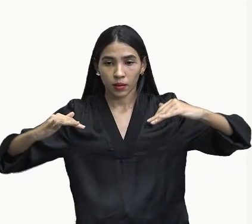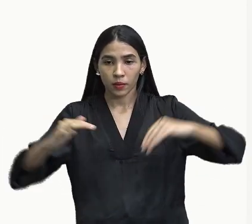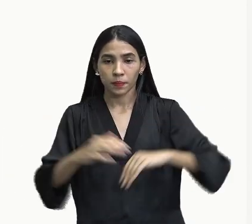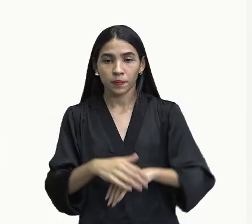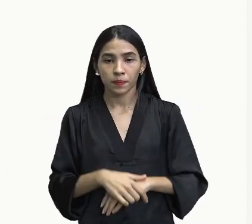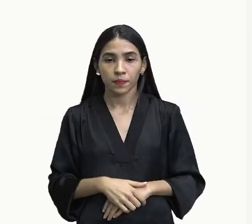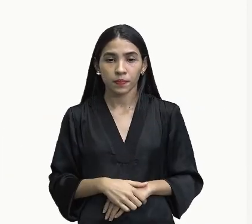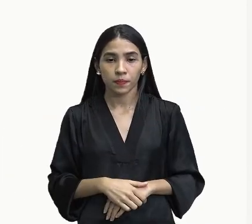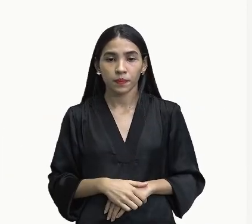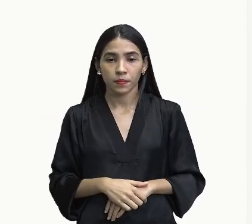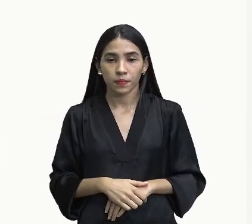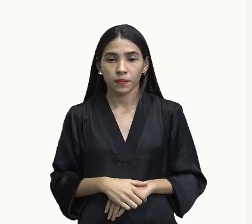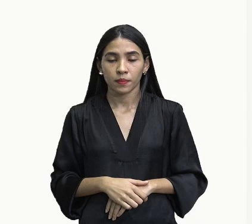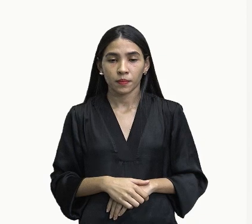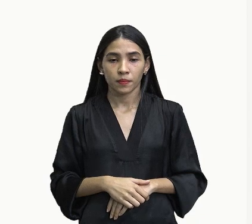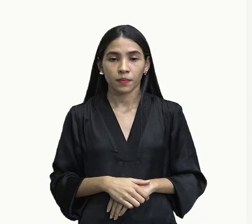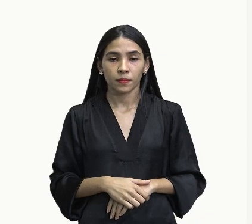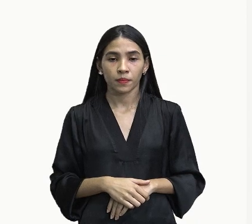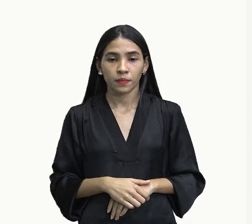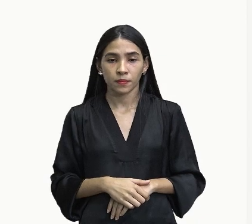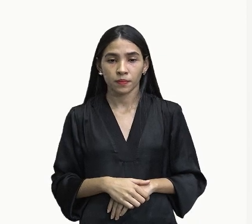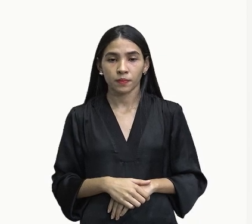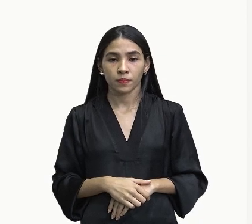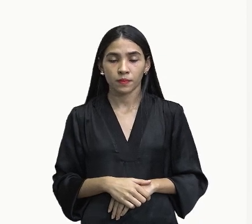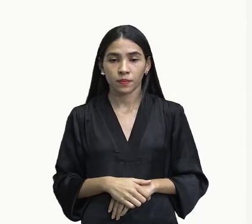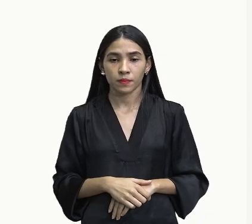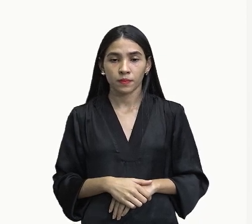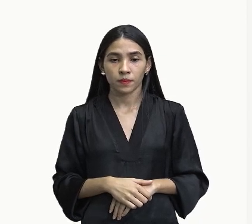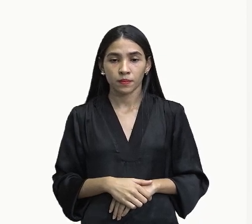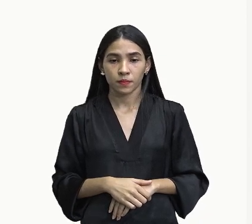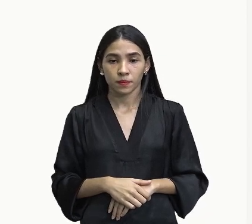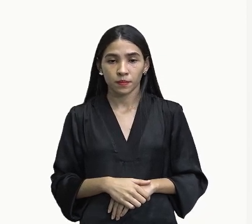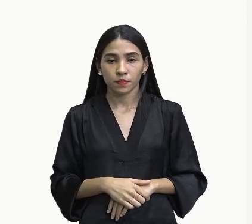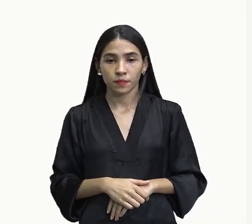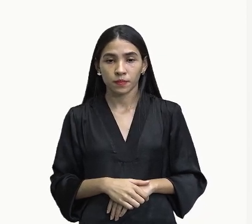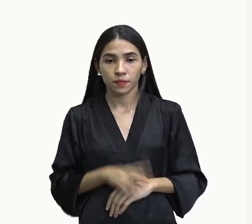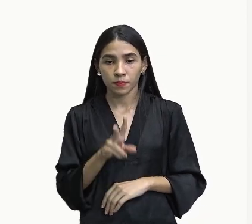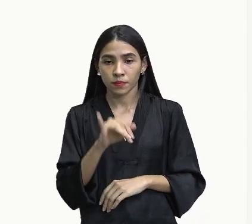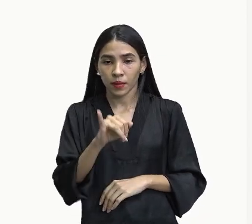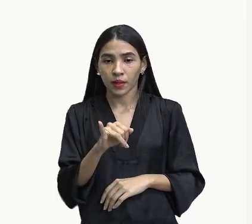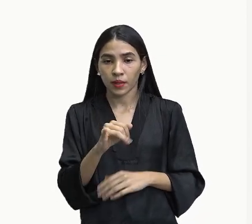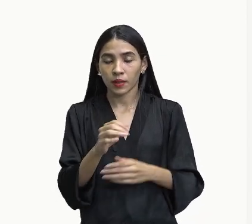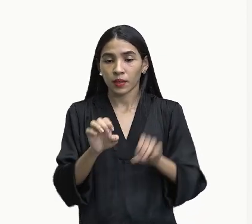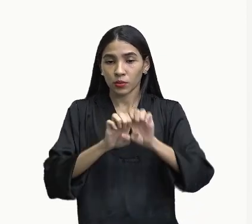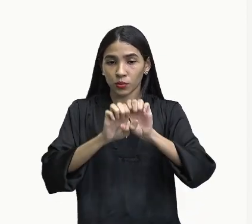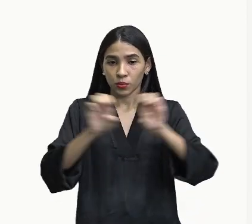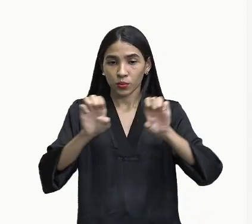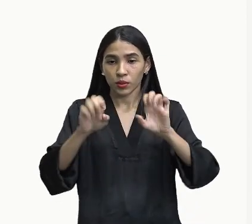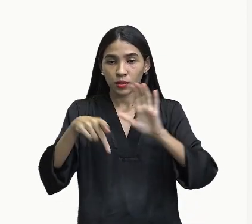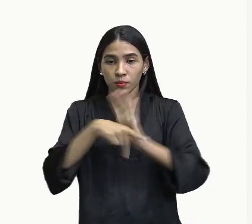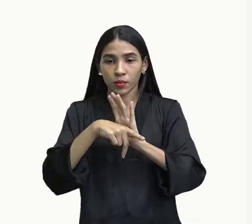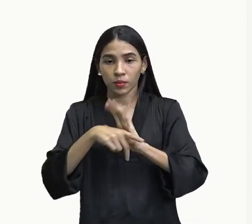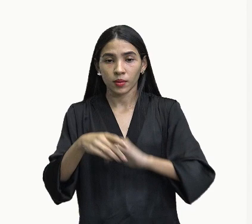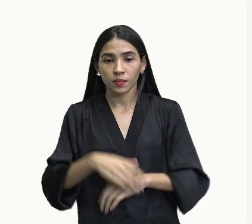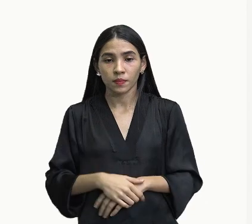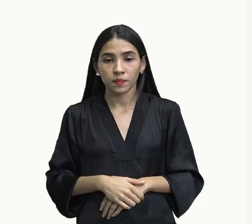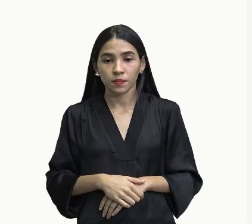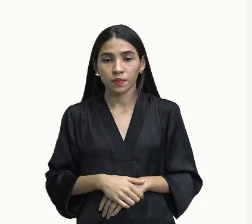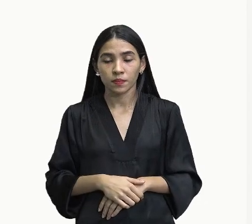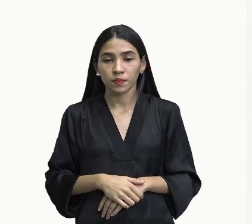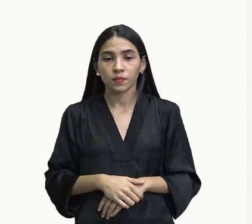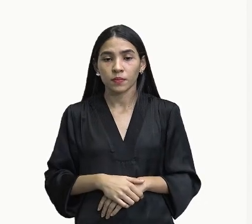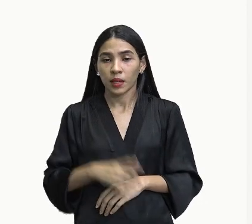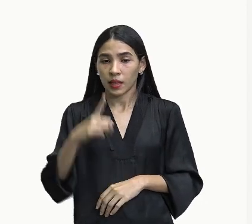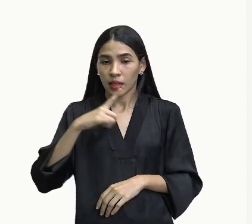mar. Não, nesse caso aqui do mar, desses indivíduos principalmente. Vai formar uma estrutura que vai ter uma